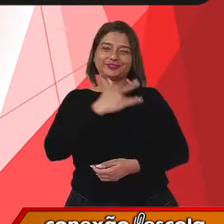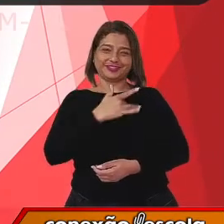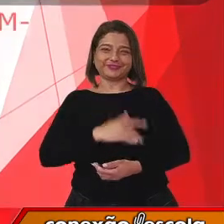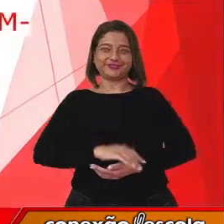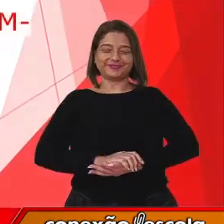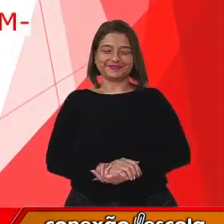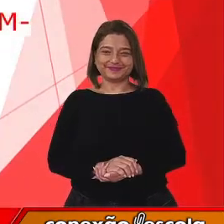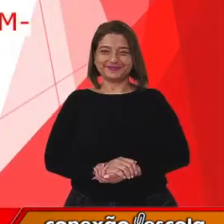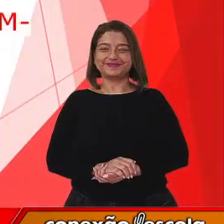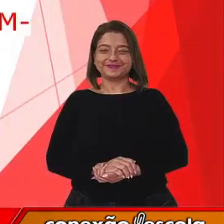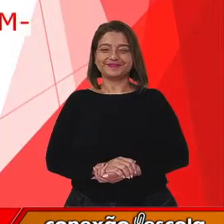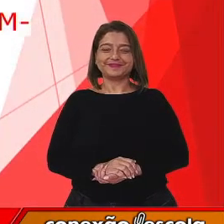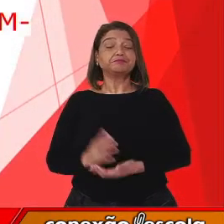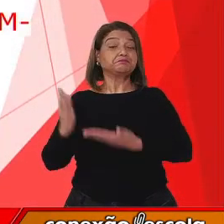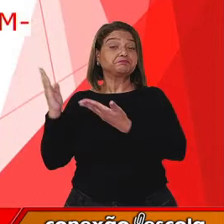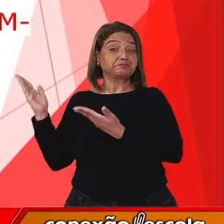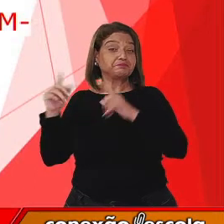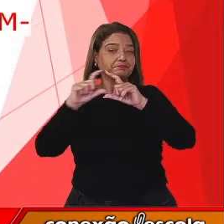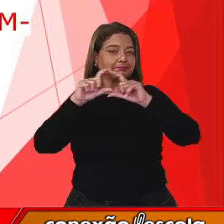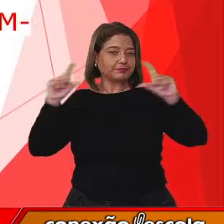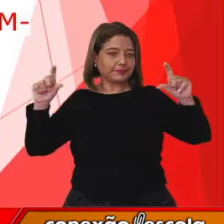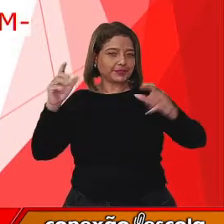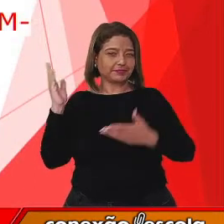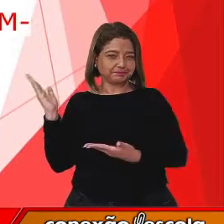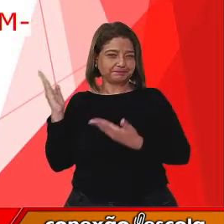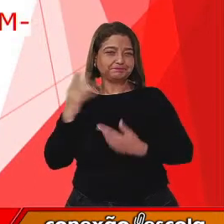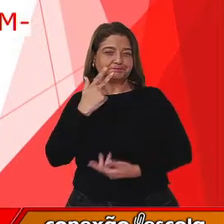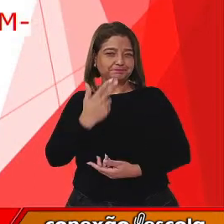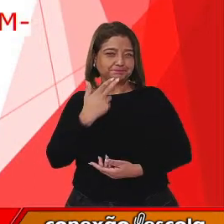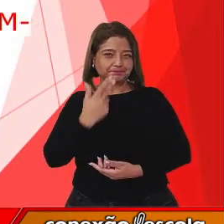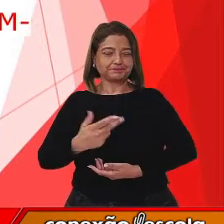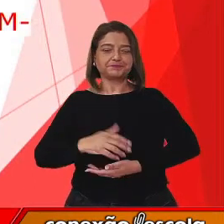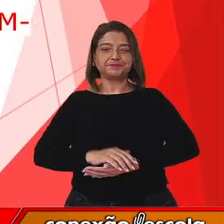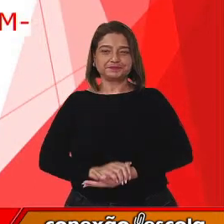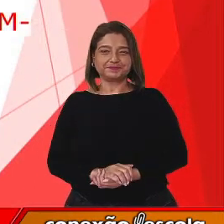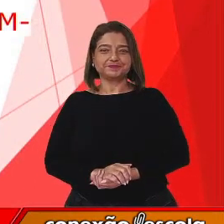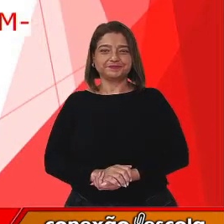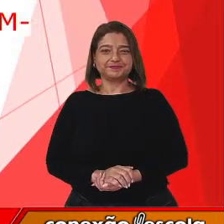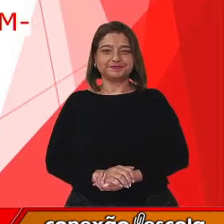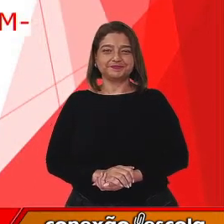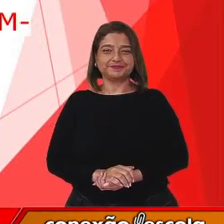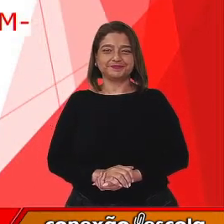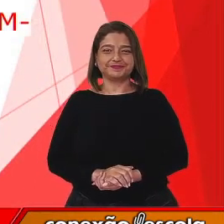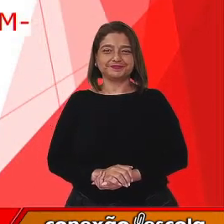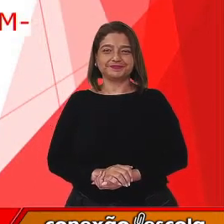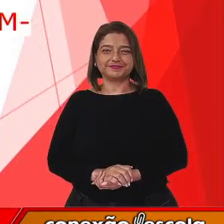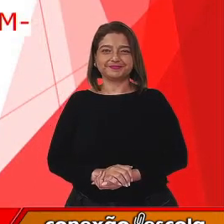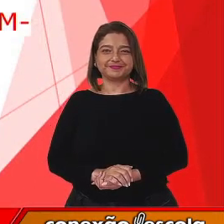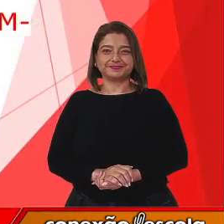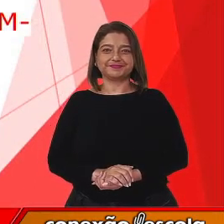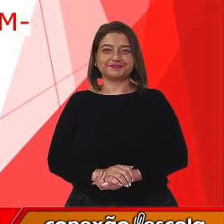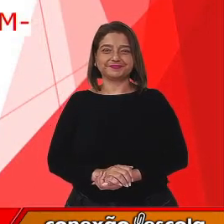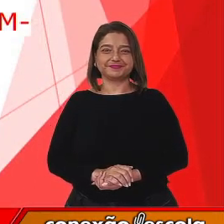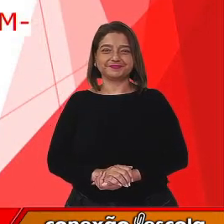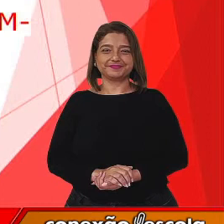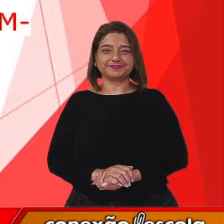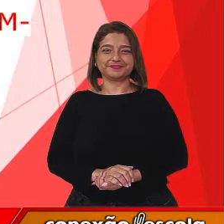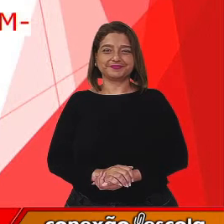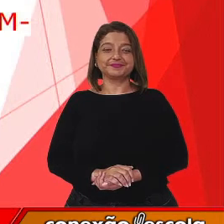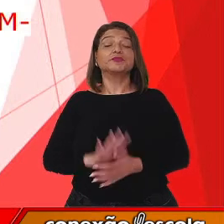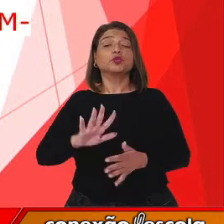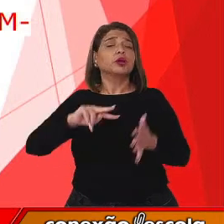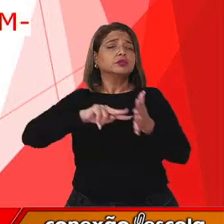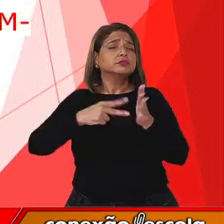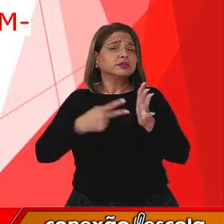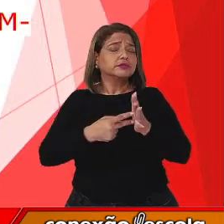ok? Practicing health habits contributes to wellness and promotes a positive self-image.